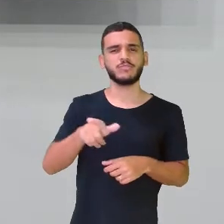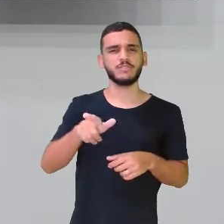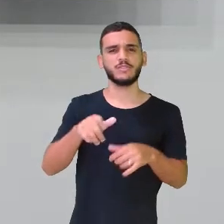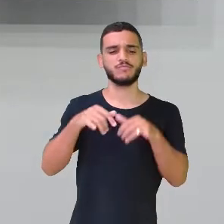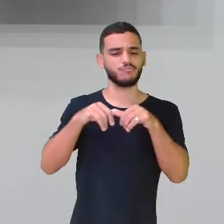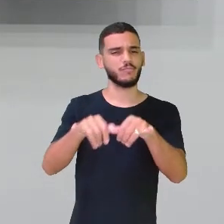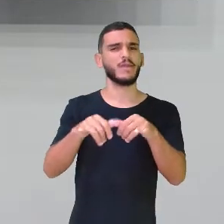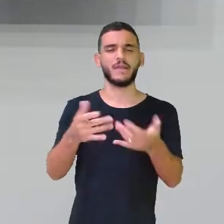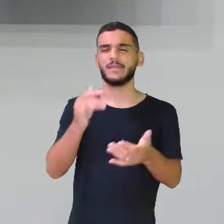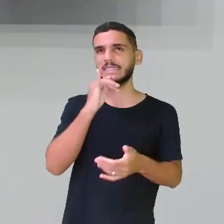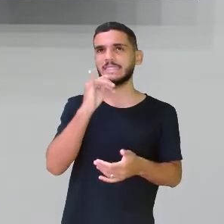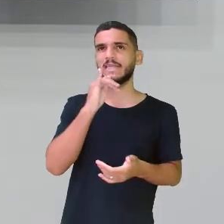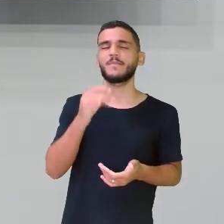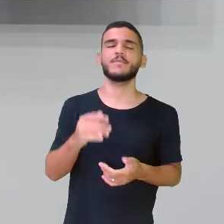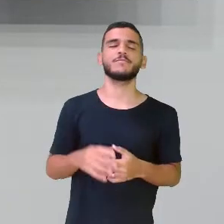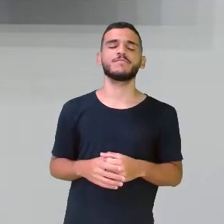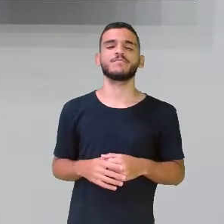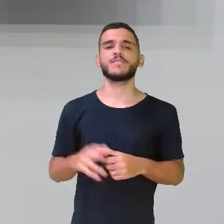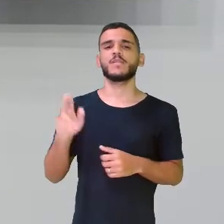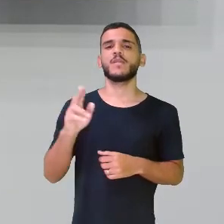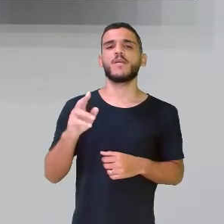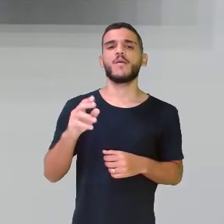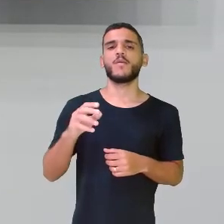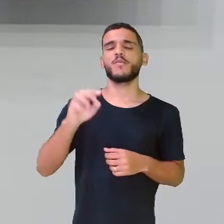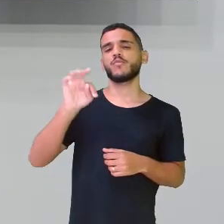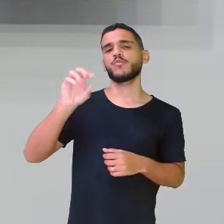meus tomates em miligramas?